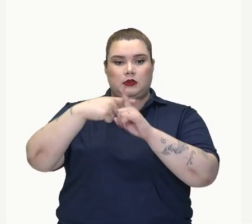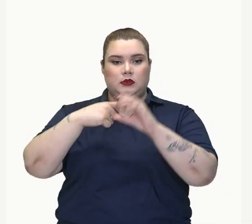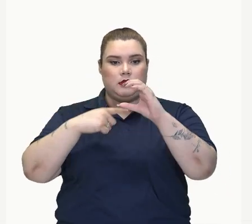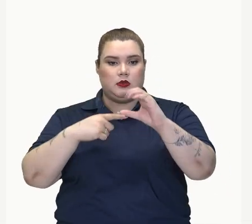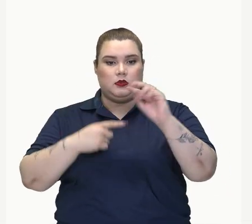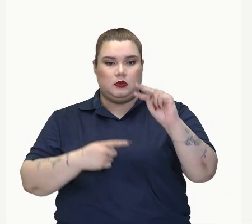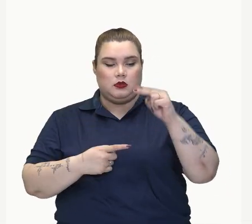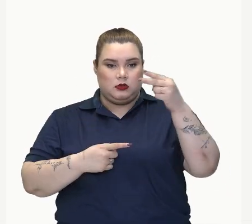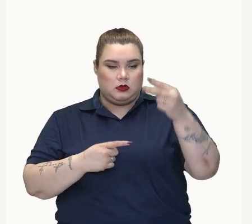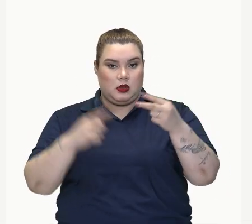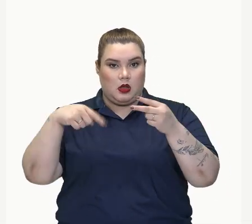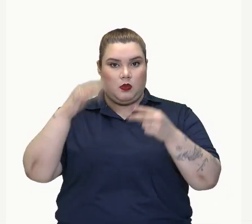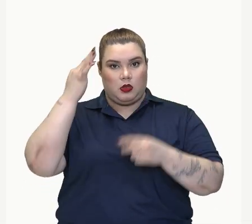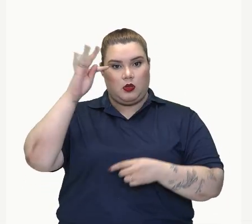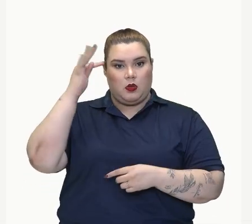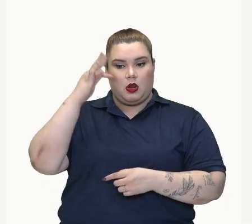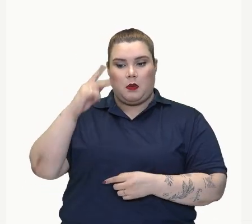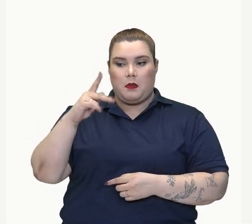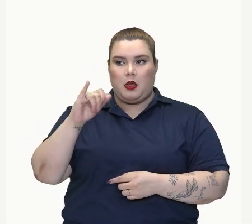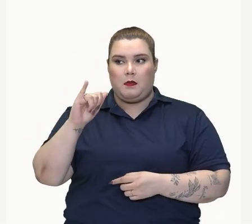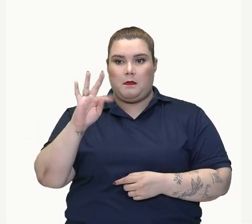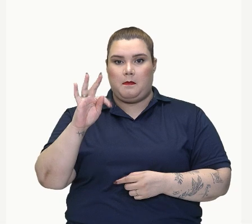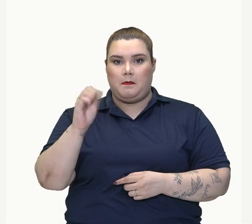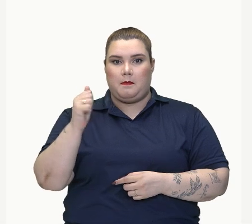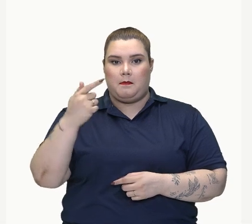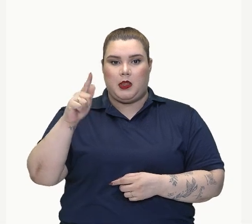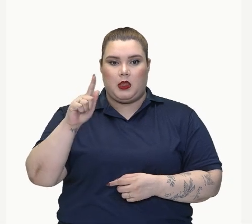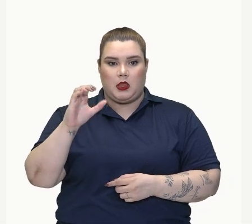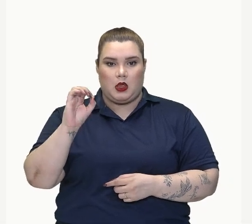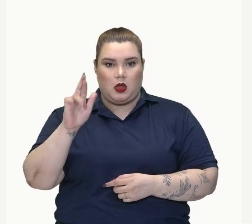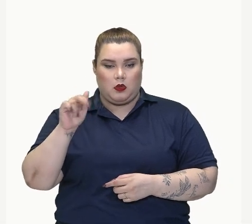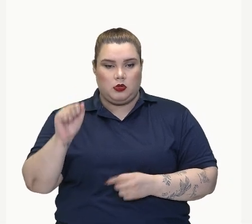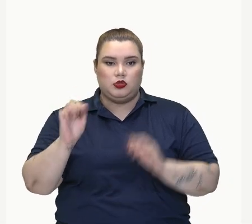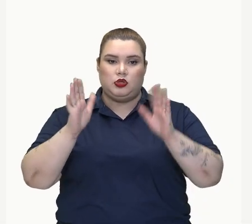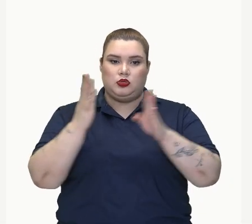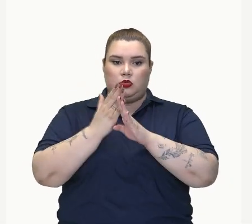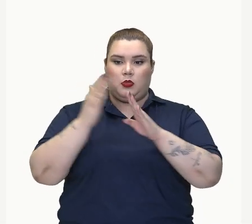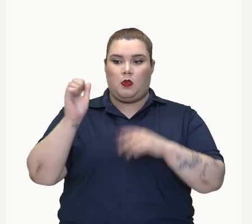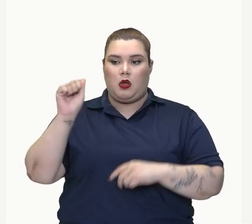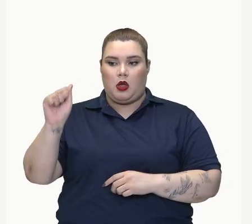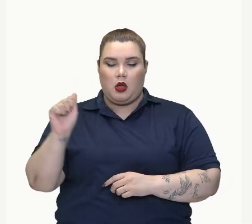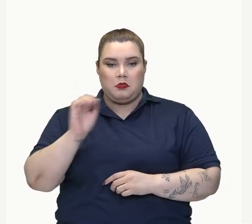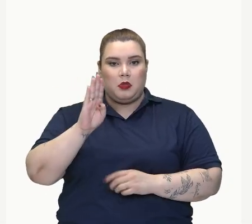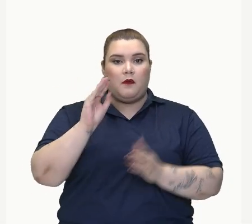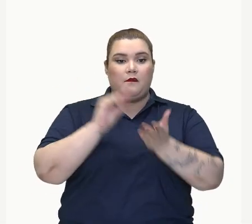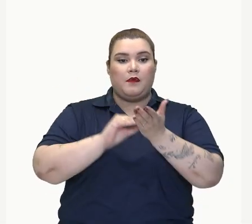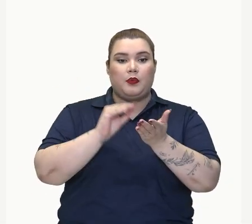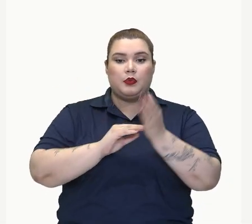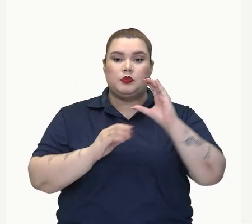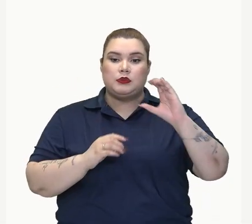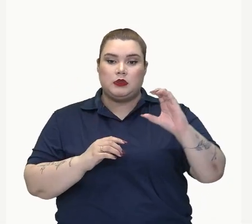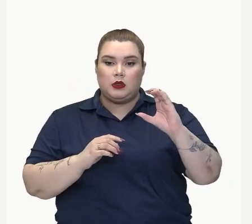C ao quadrado. Nós já temos A, nós temos B, nós vamos em busca, então, do C. Então,